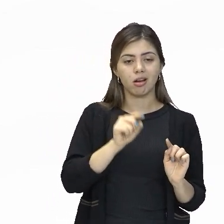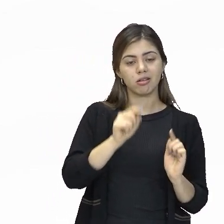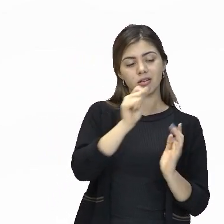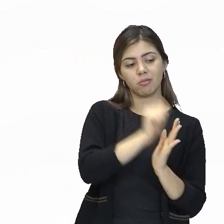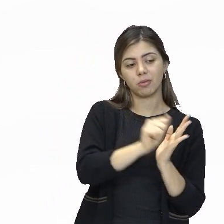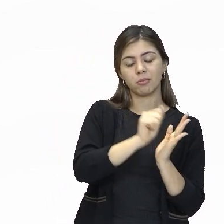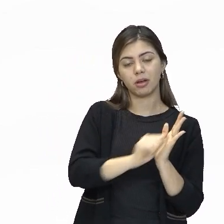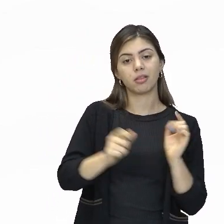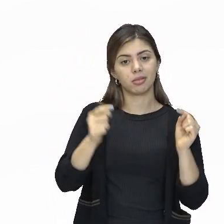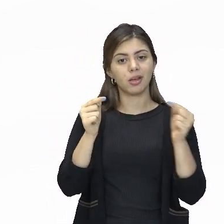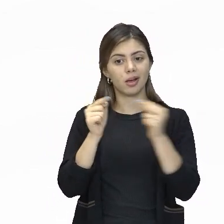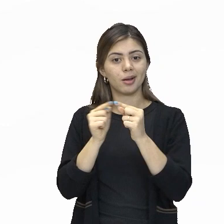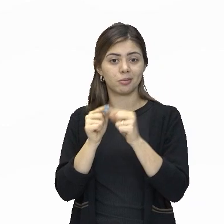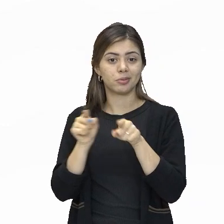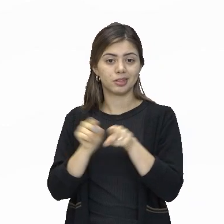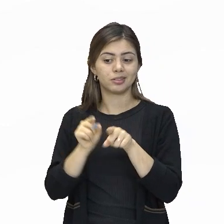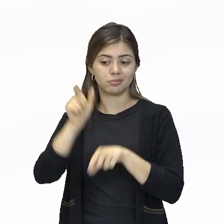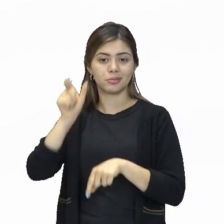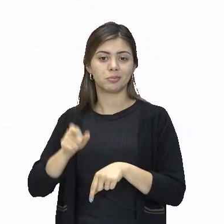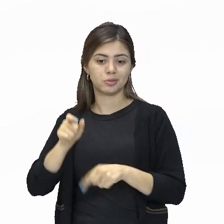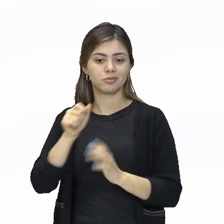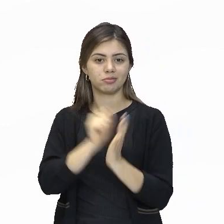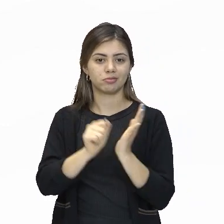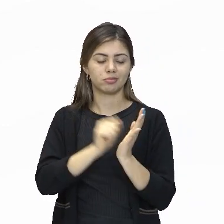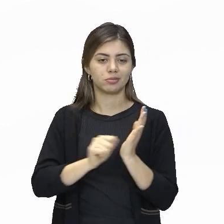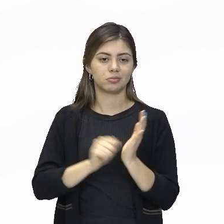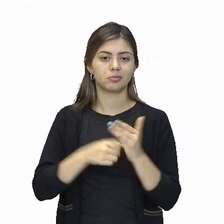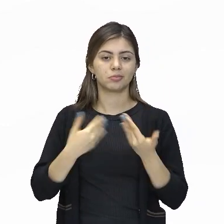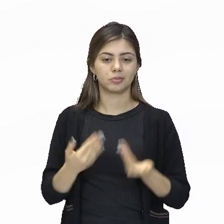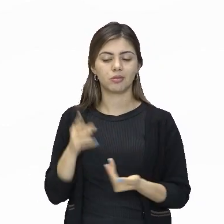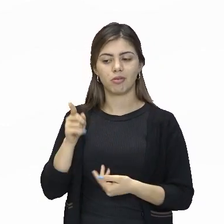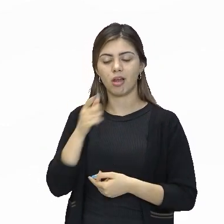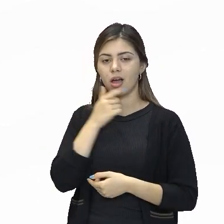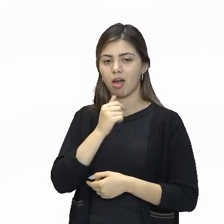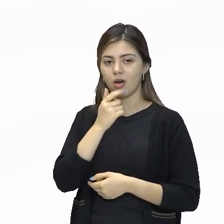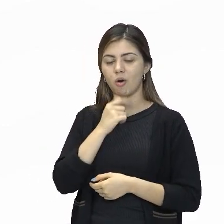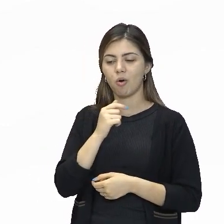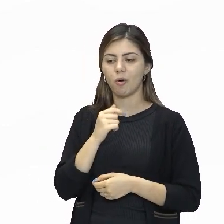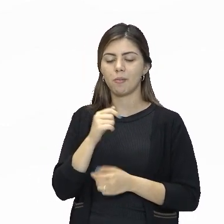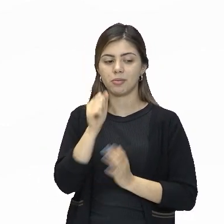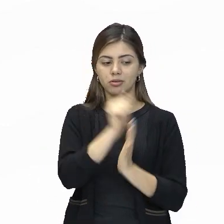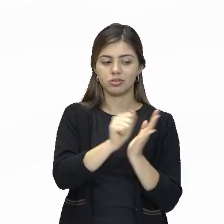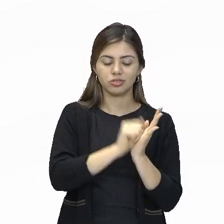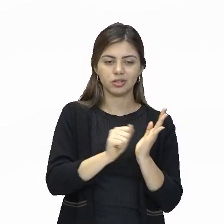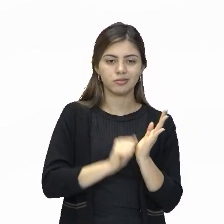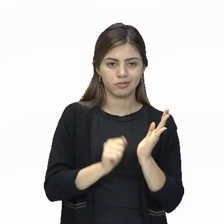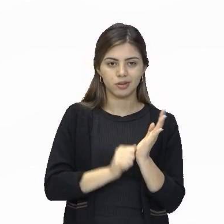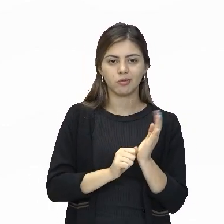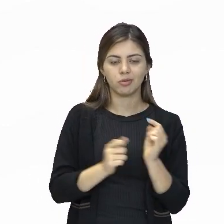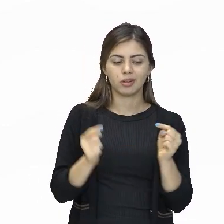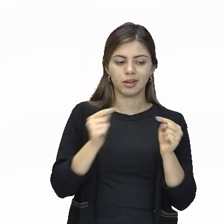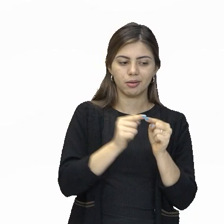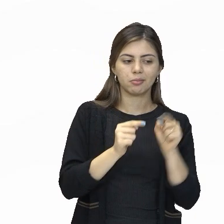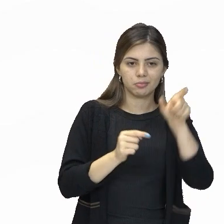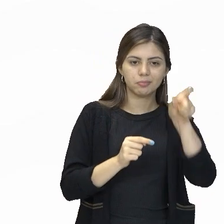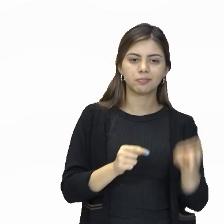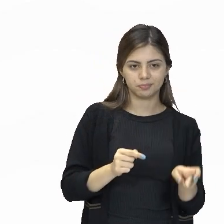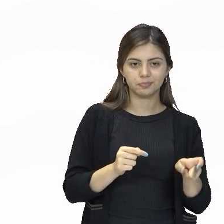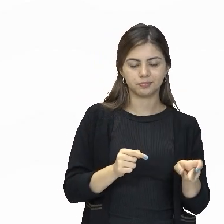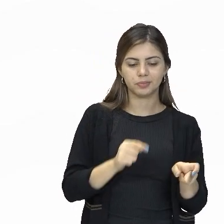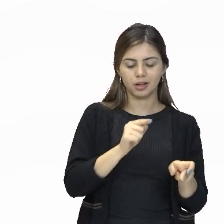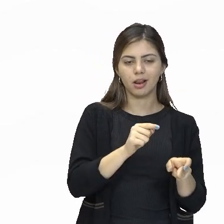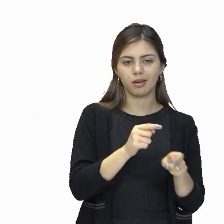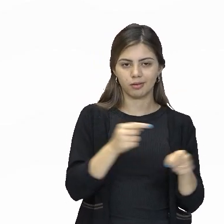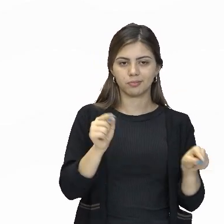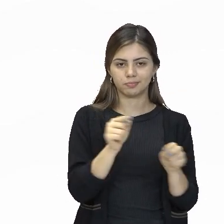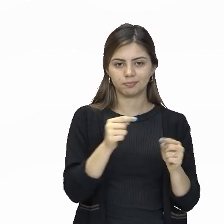é também o eu lírico, ou seja, Augusto dos Anjos foi ele que escreveu e é ele ali como o eu lírico dessa